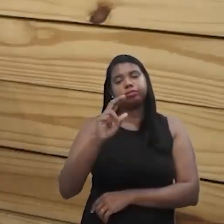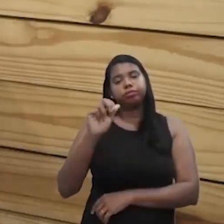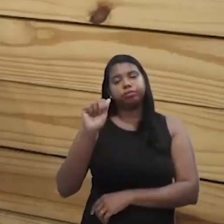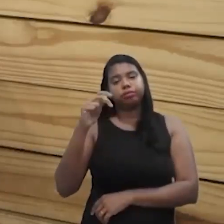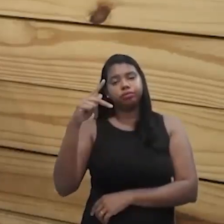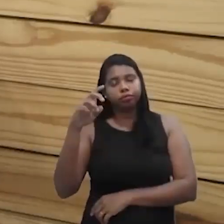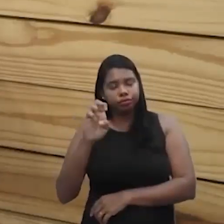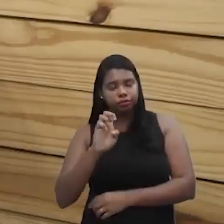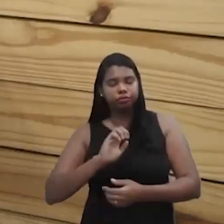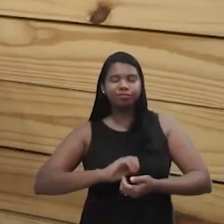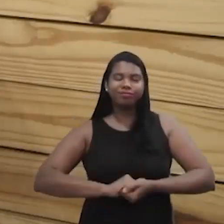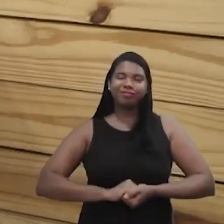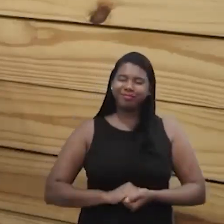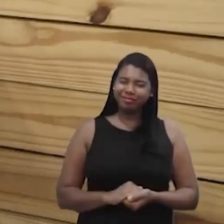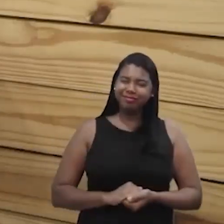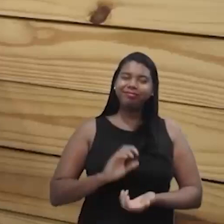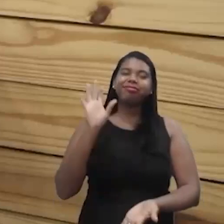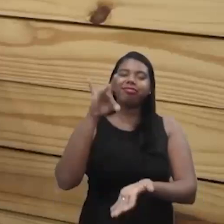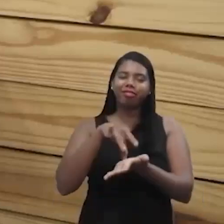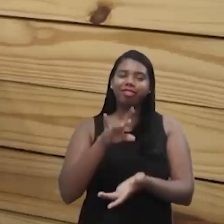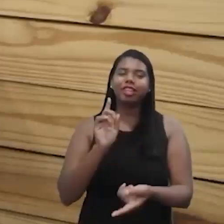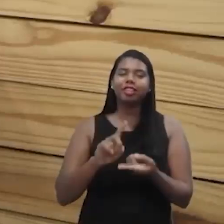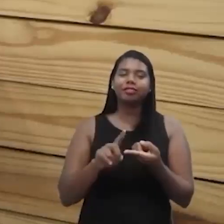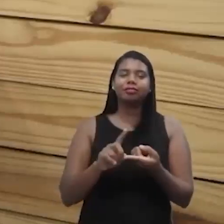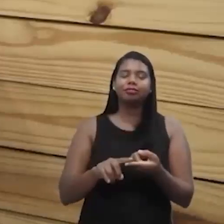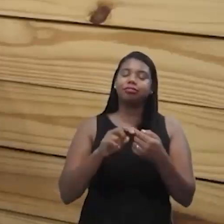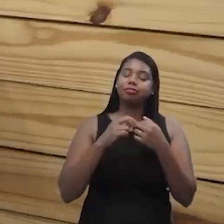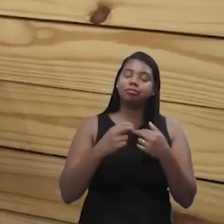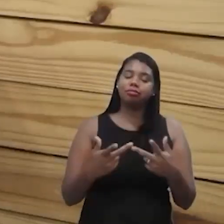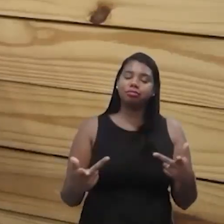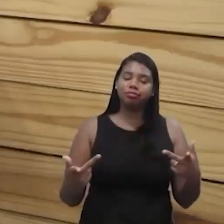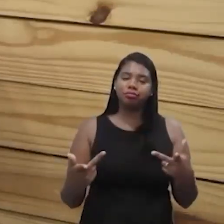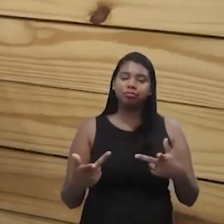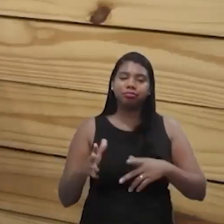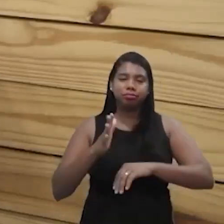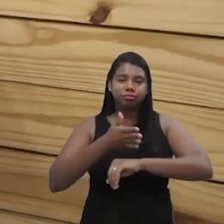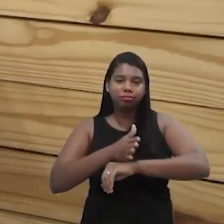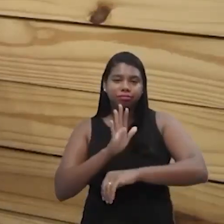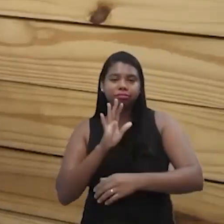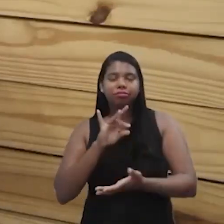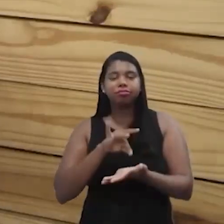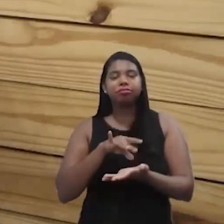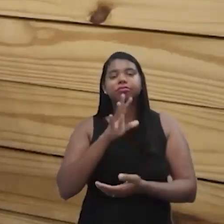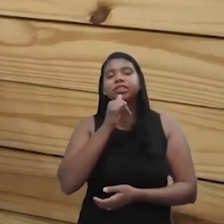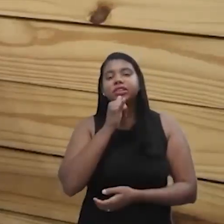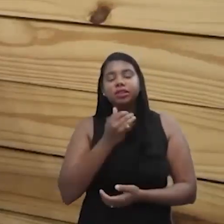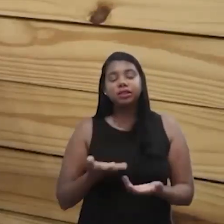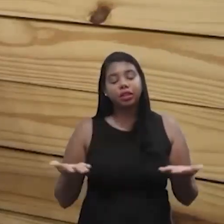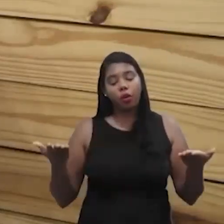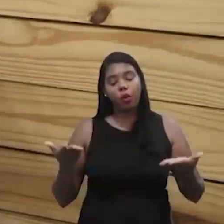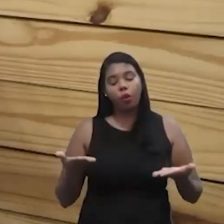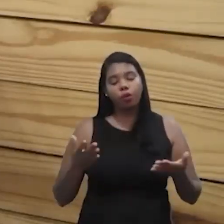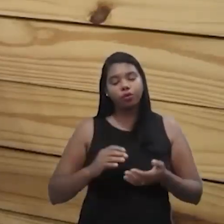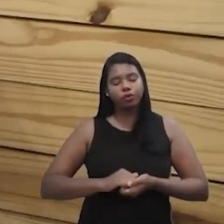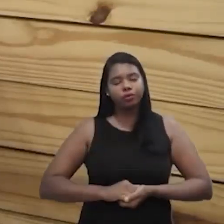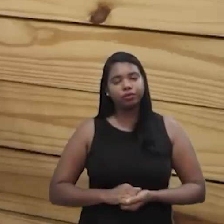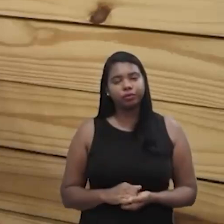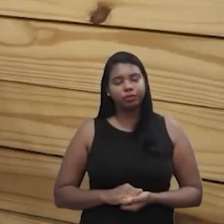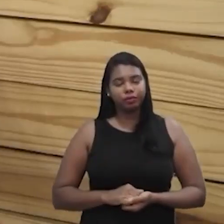Então, existe, sem sombra de dúvida, hoje algumas atividades que hoje elas